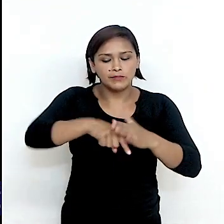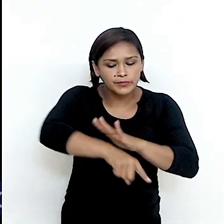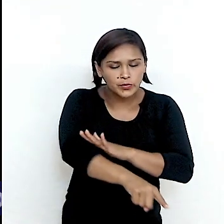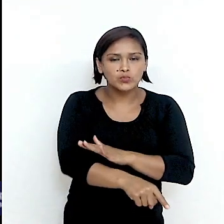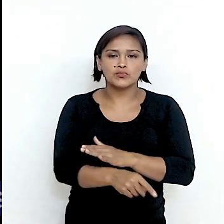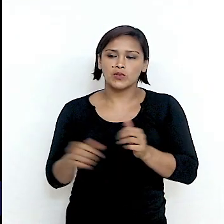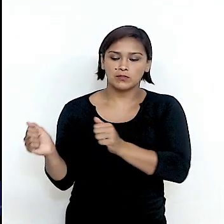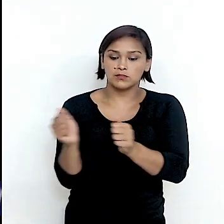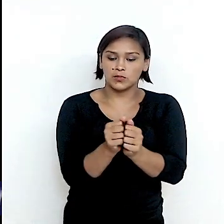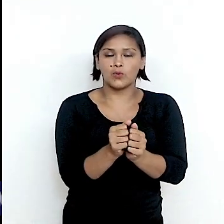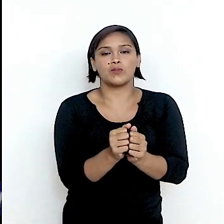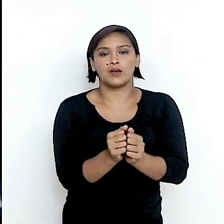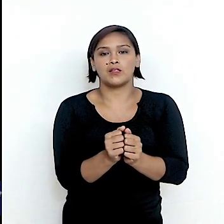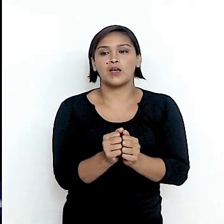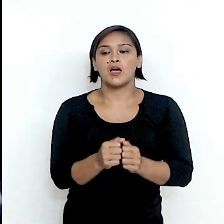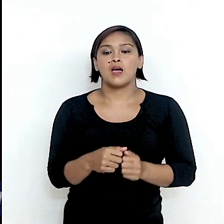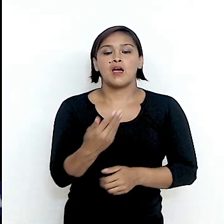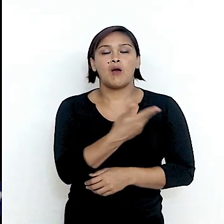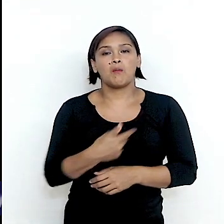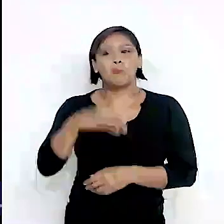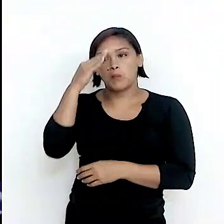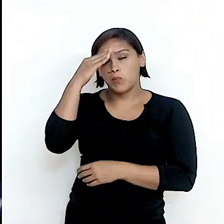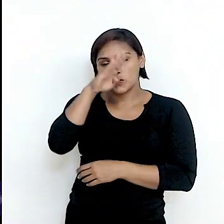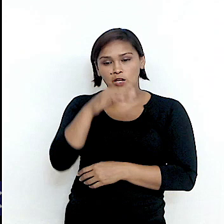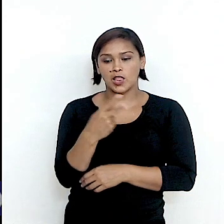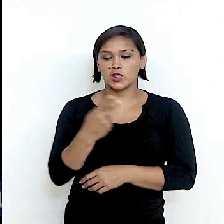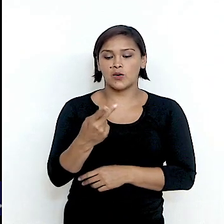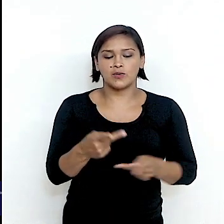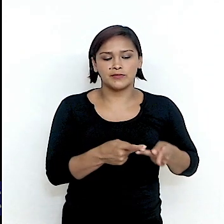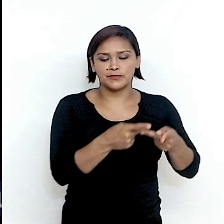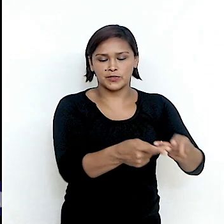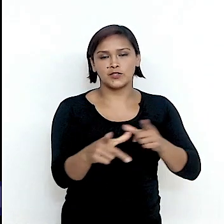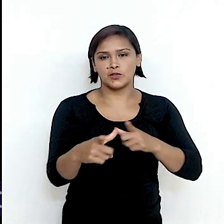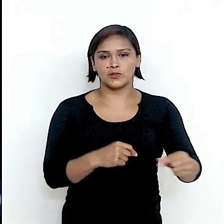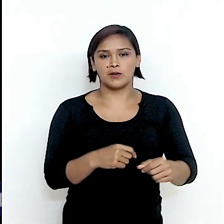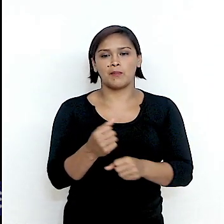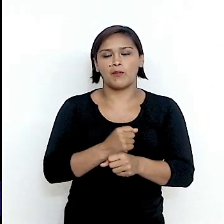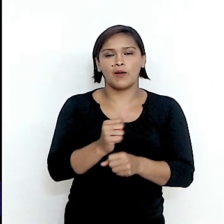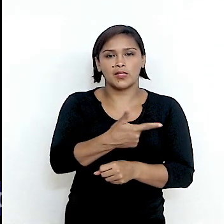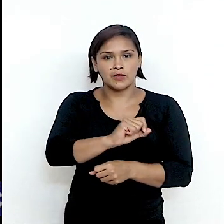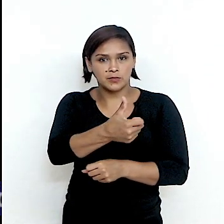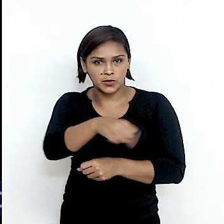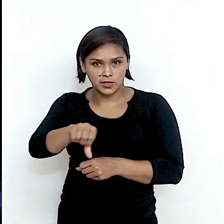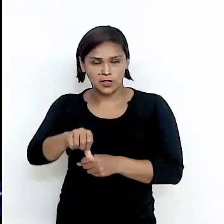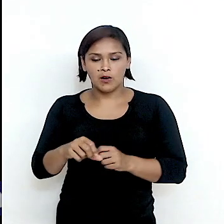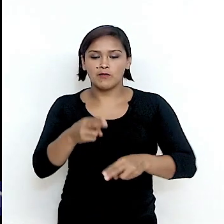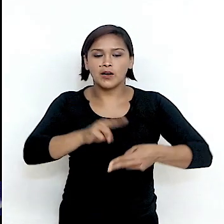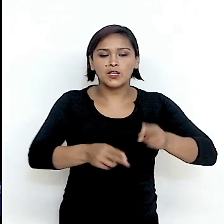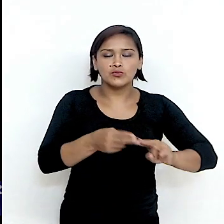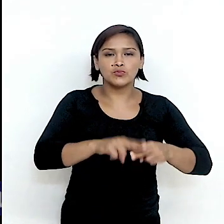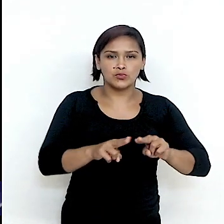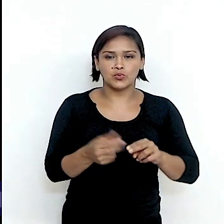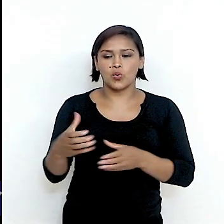relação é o presidente bolsonaro ele visitou o Japão duas vezes em 2019 em junho quando da